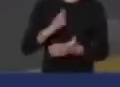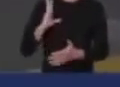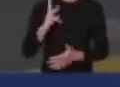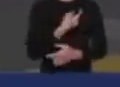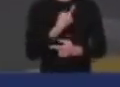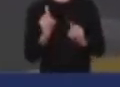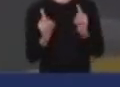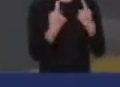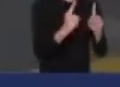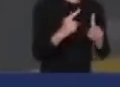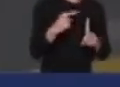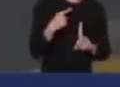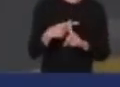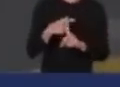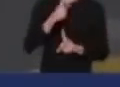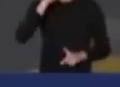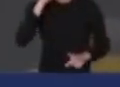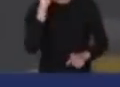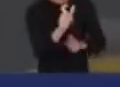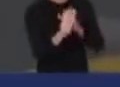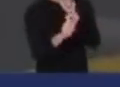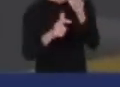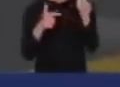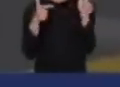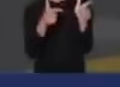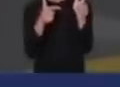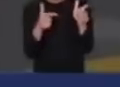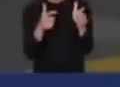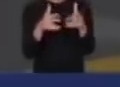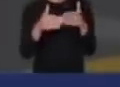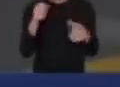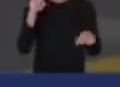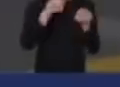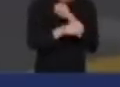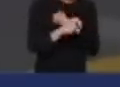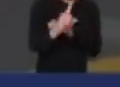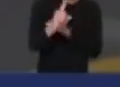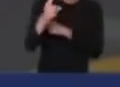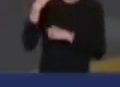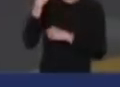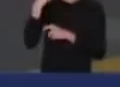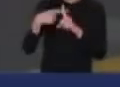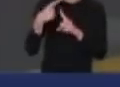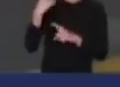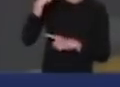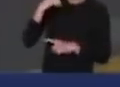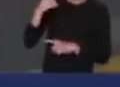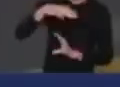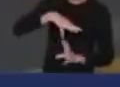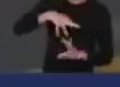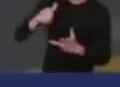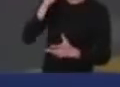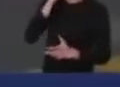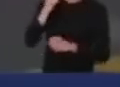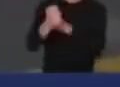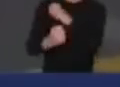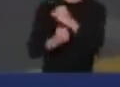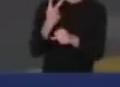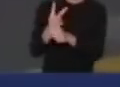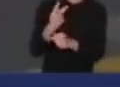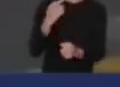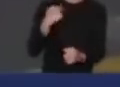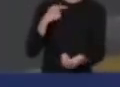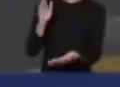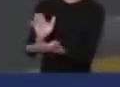o Wagner Figueiredo falando: Deus fez homem e a mulher, pronto, aceitem. Quem mais que falou aqui? O André Moraes também,